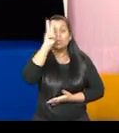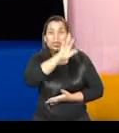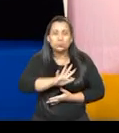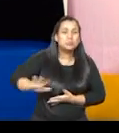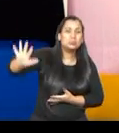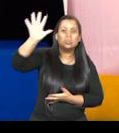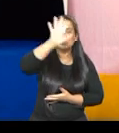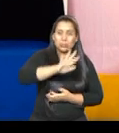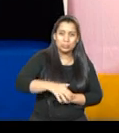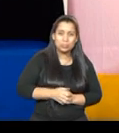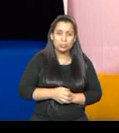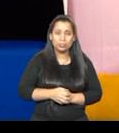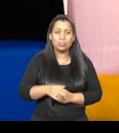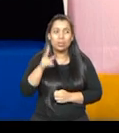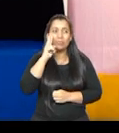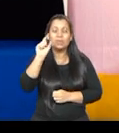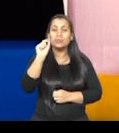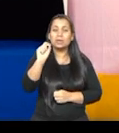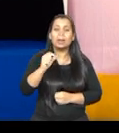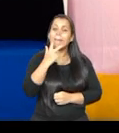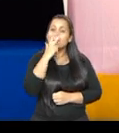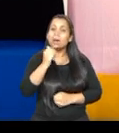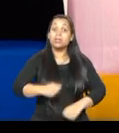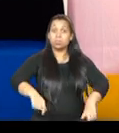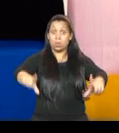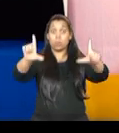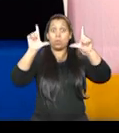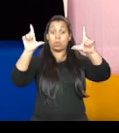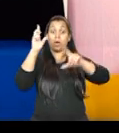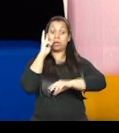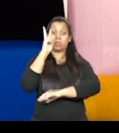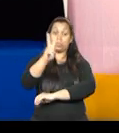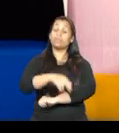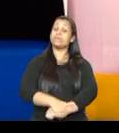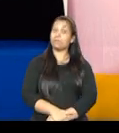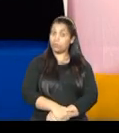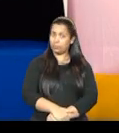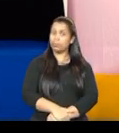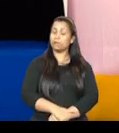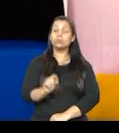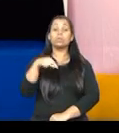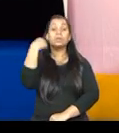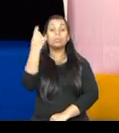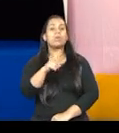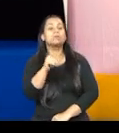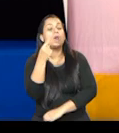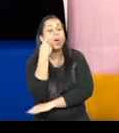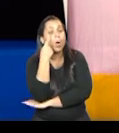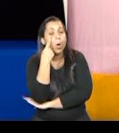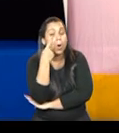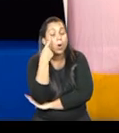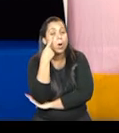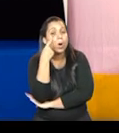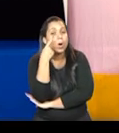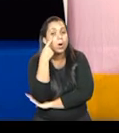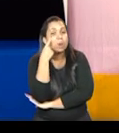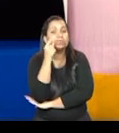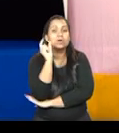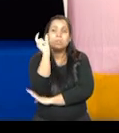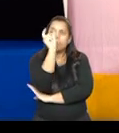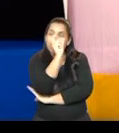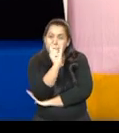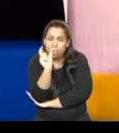se estivéssemos observando um quadro e depois nós vamos observando melhor cada